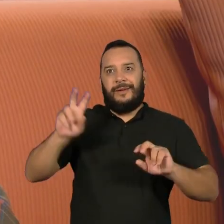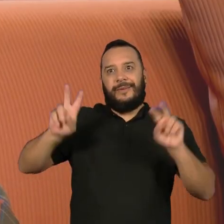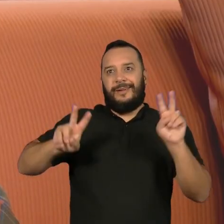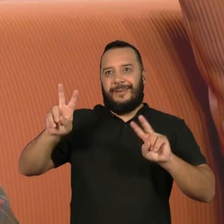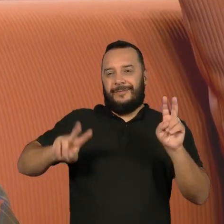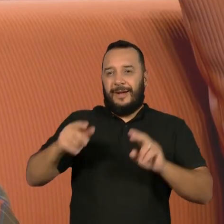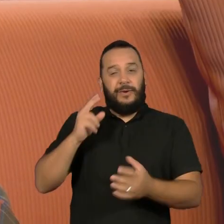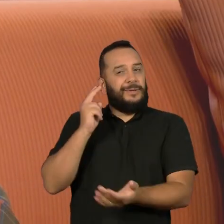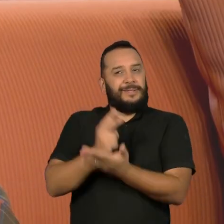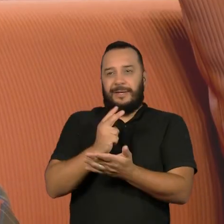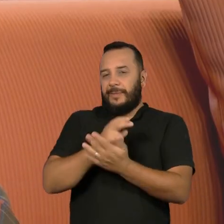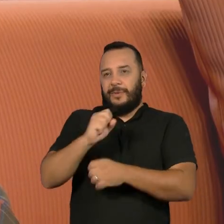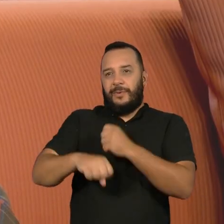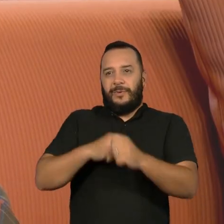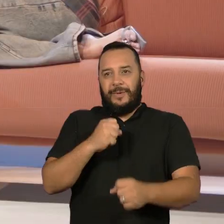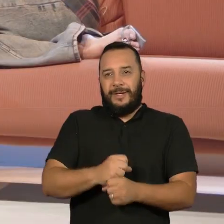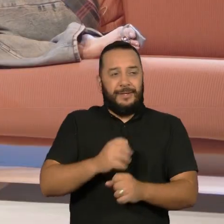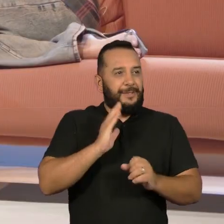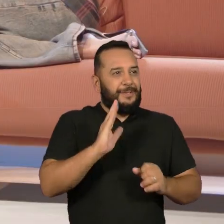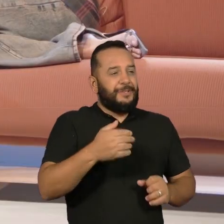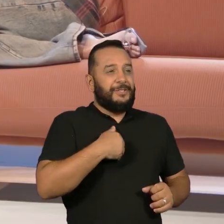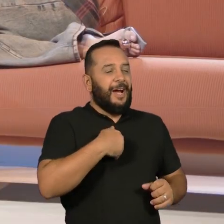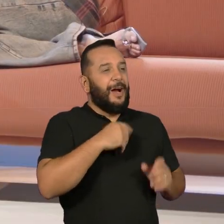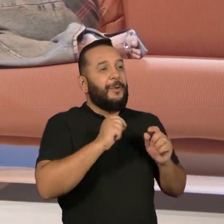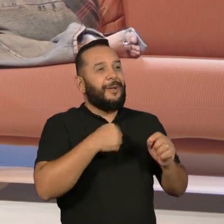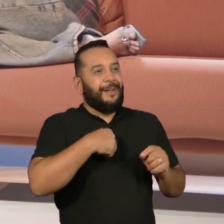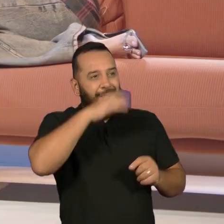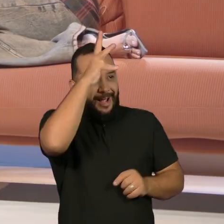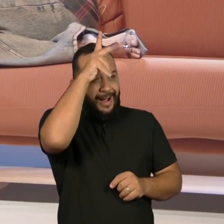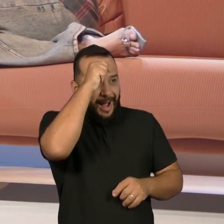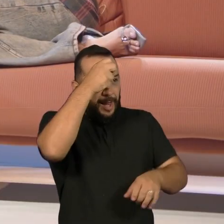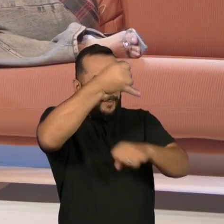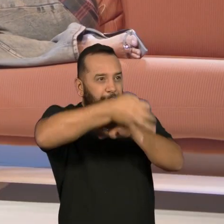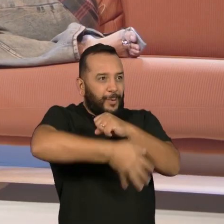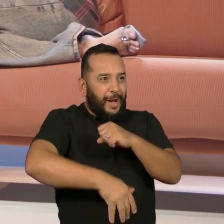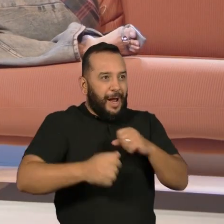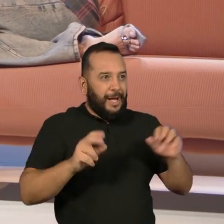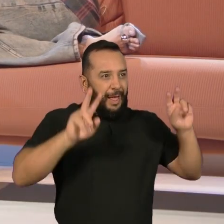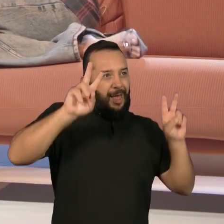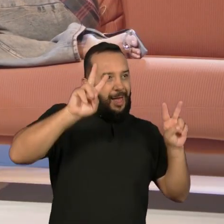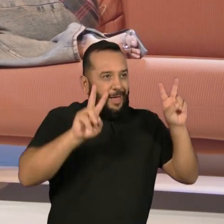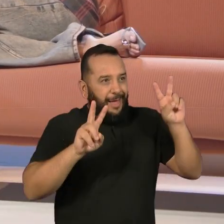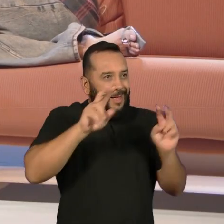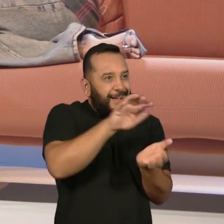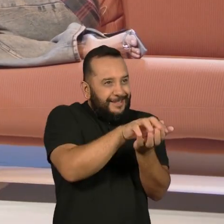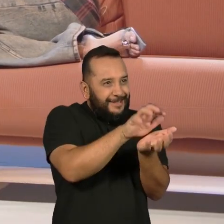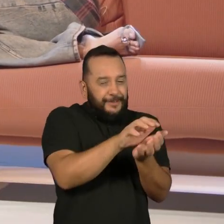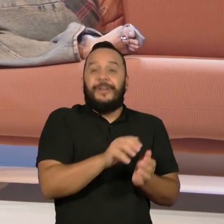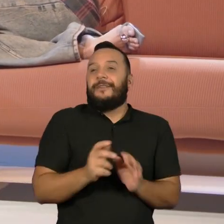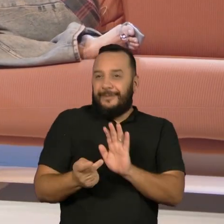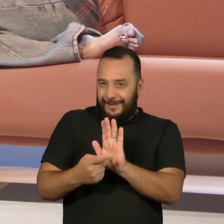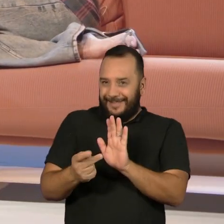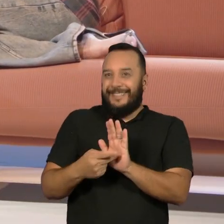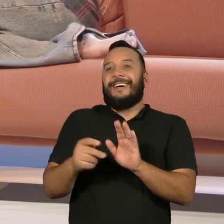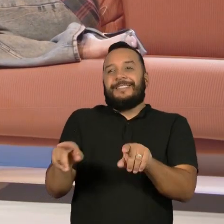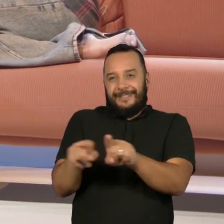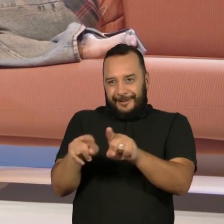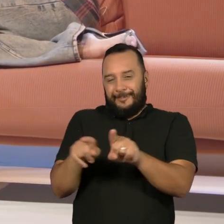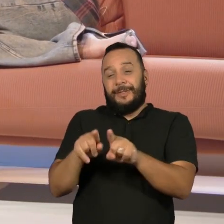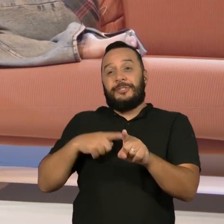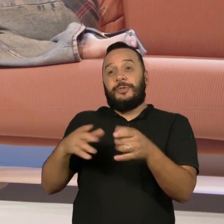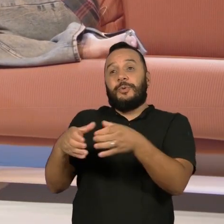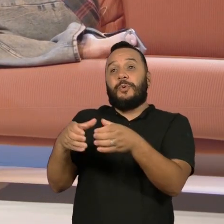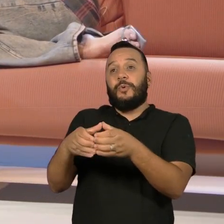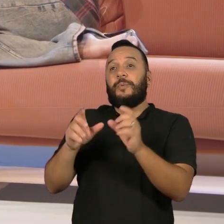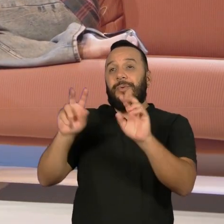que todo ano... Galo da madrugada. Fazia questão de ir ali para o Recife Antigo, sair no Bloco da Saudade,